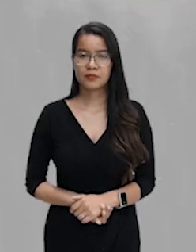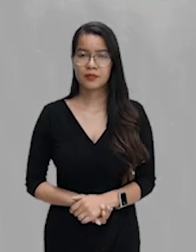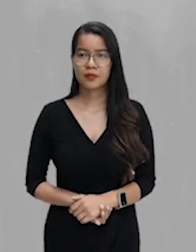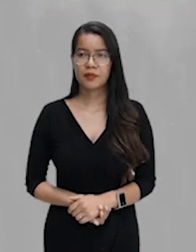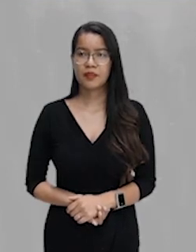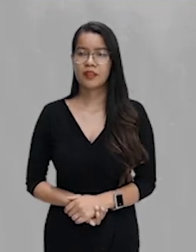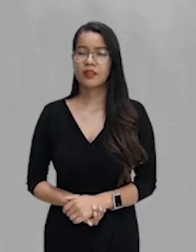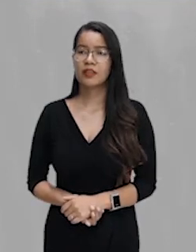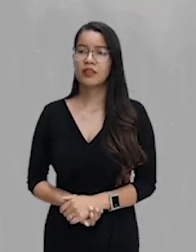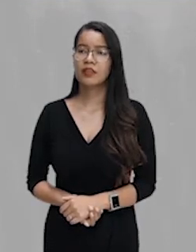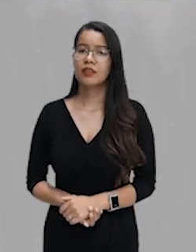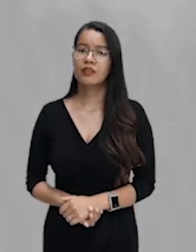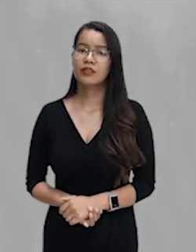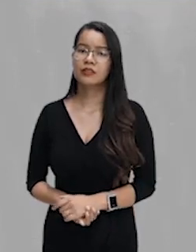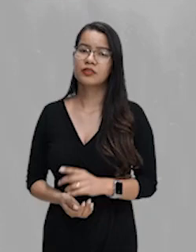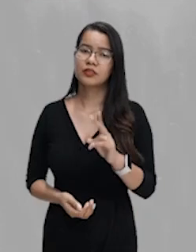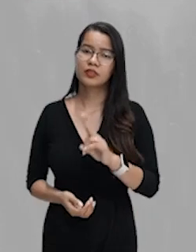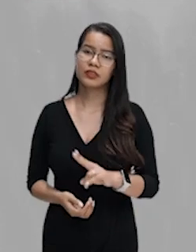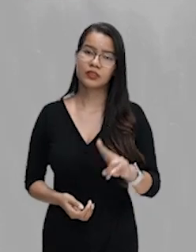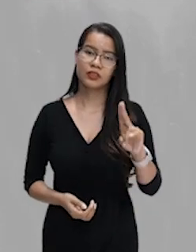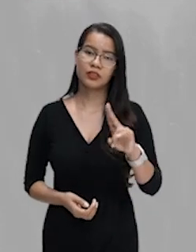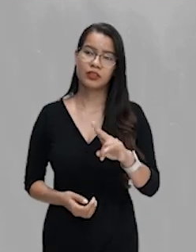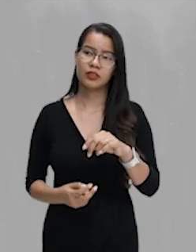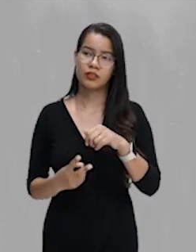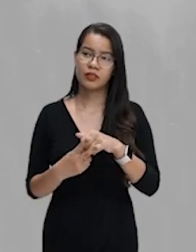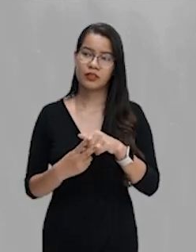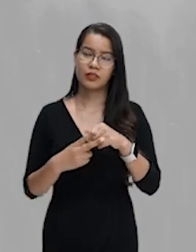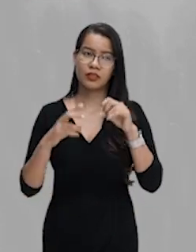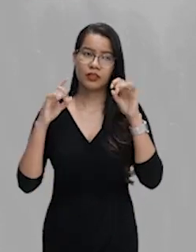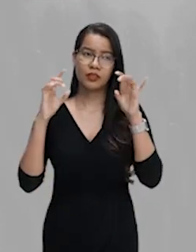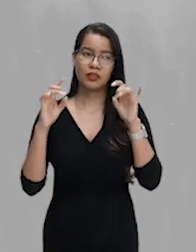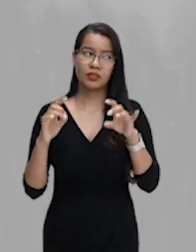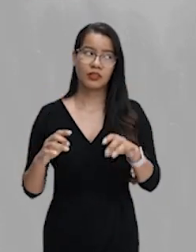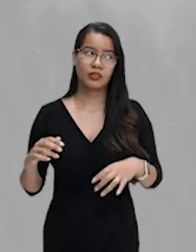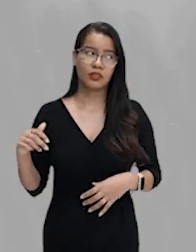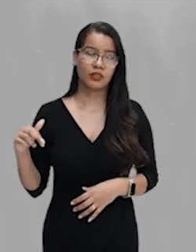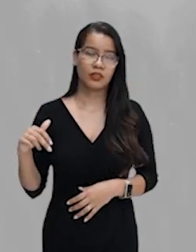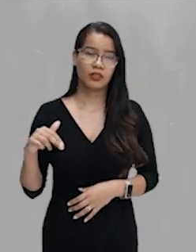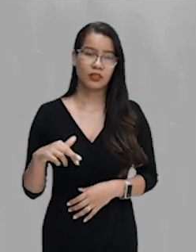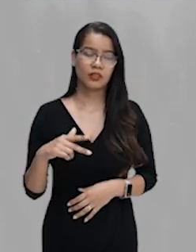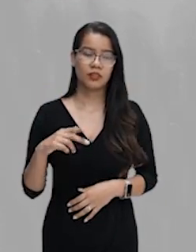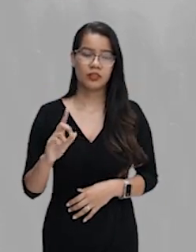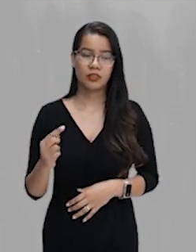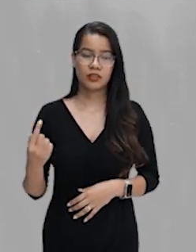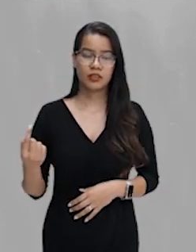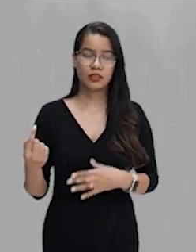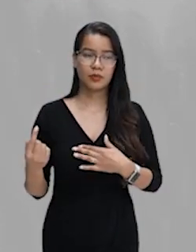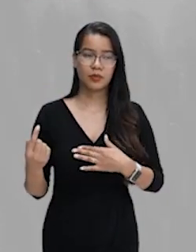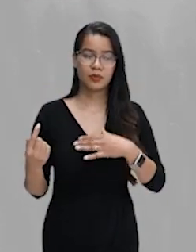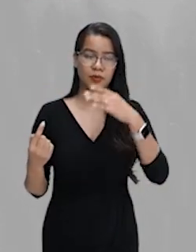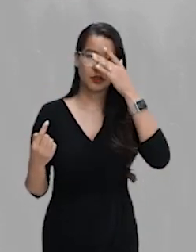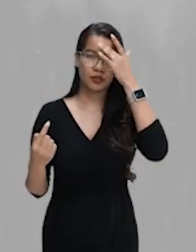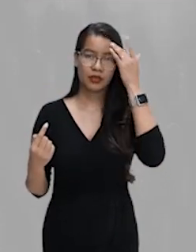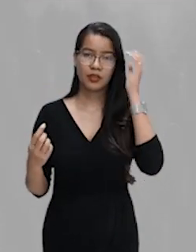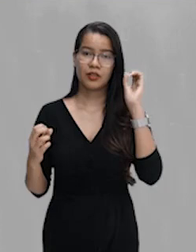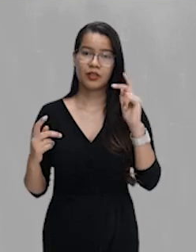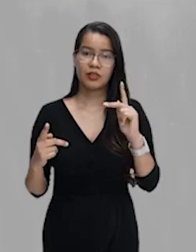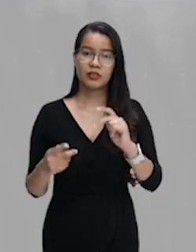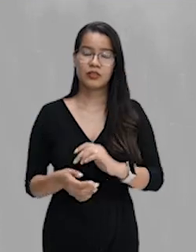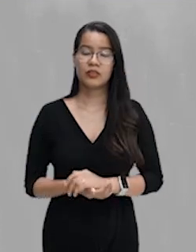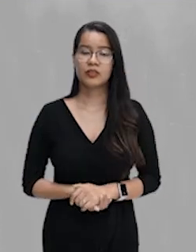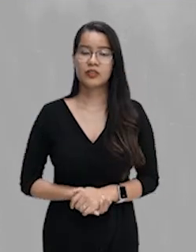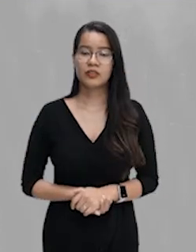ellos, tá? Eu coloquei aqui o verbo principal, caminar, e ellos, que é a minha pessoa, tá certo?